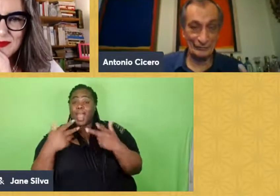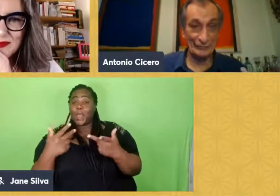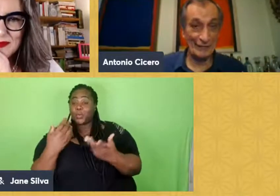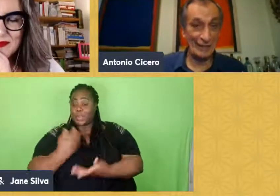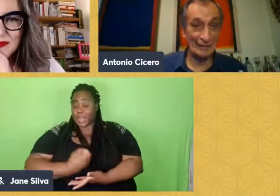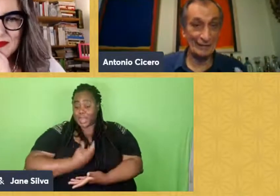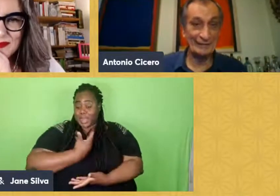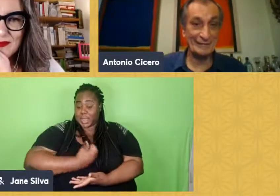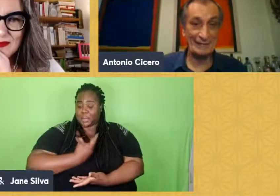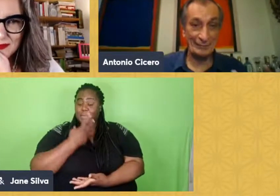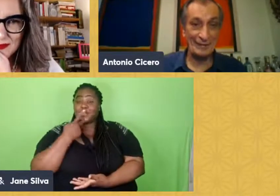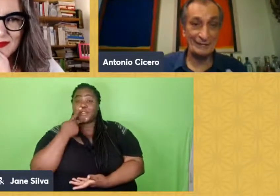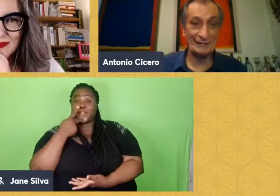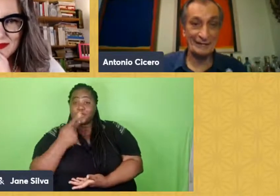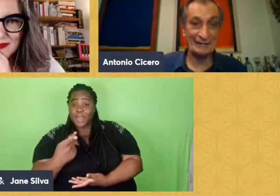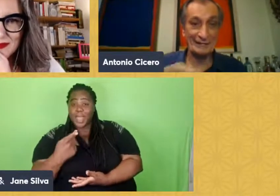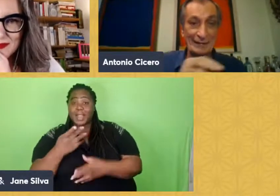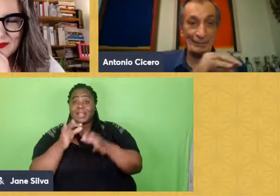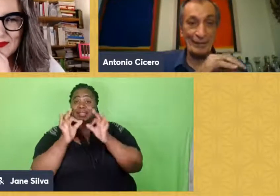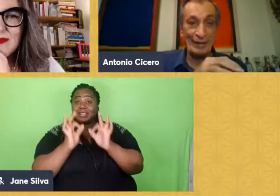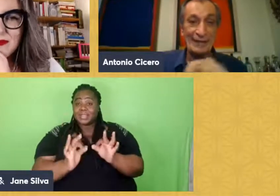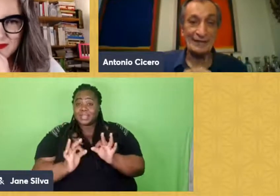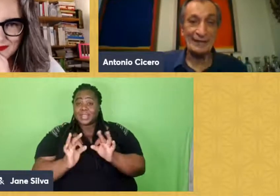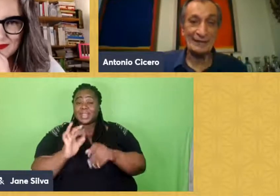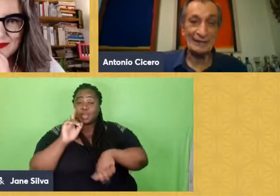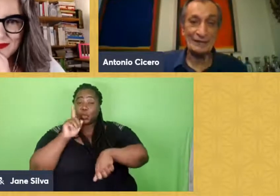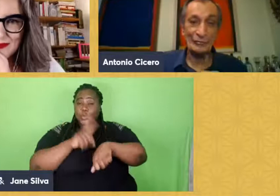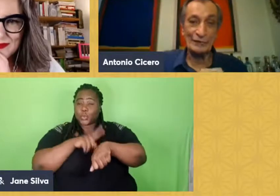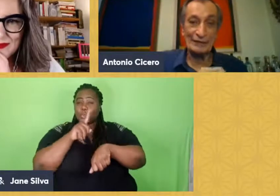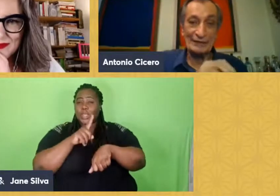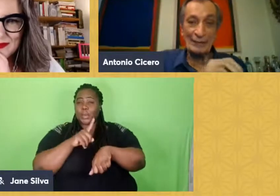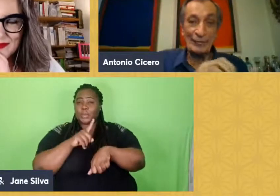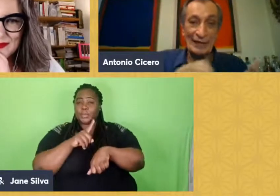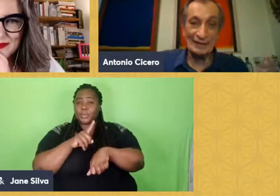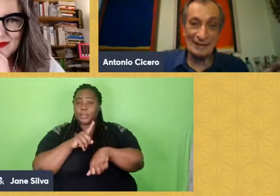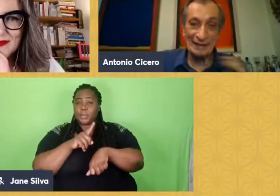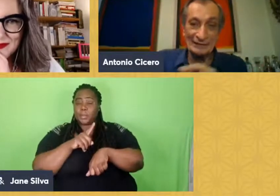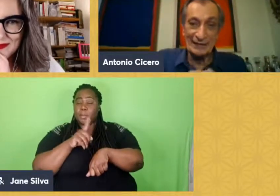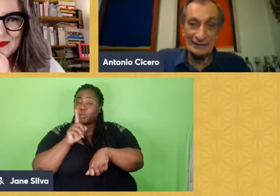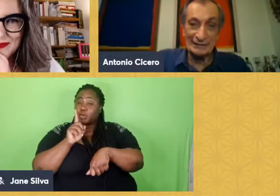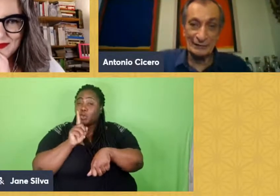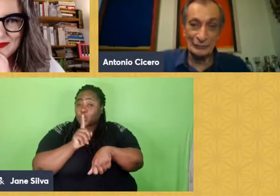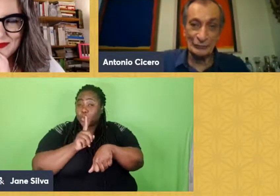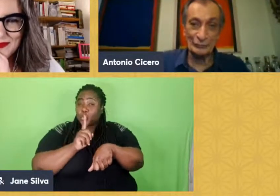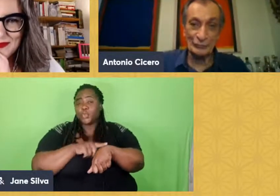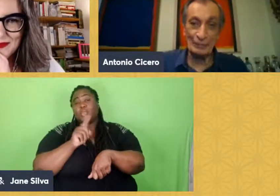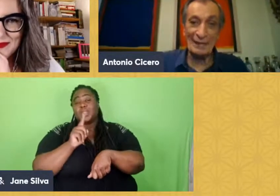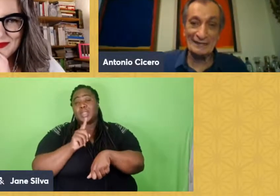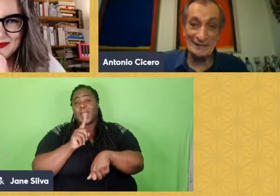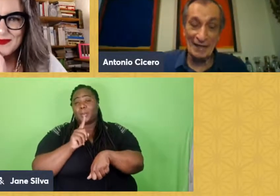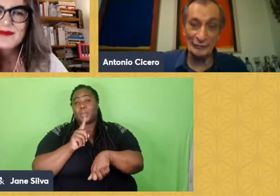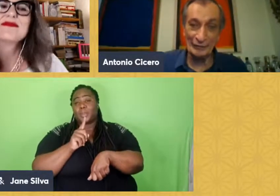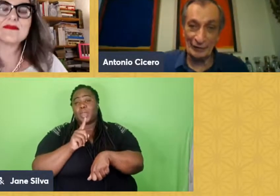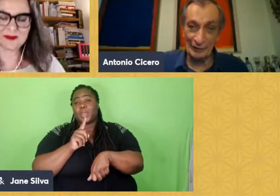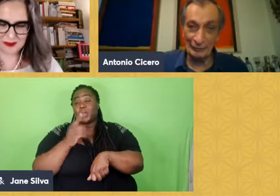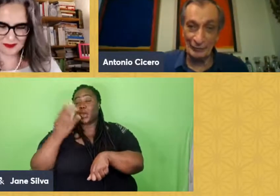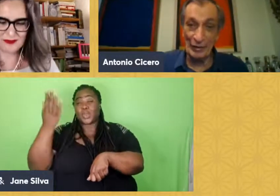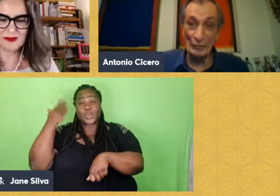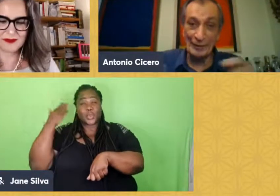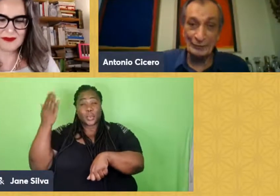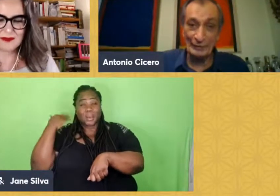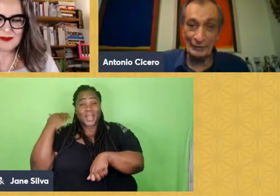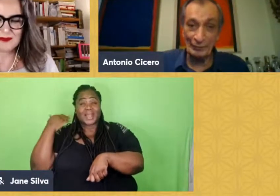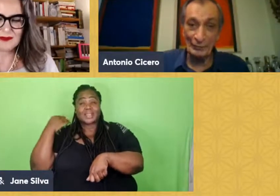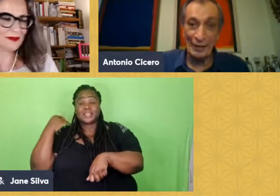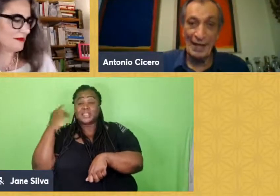poesia fala exatamente dessa da temporalidade, do passar do tempo, e